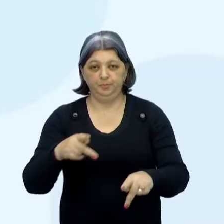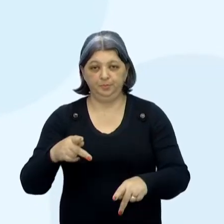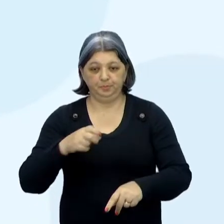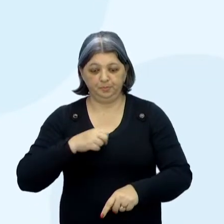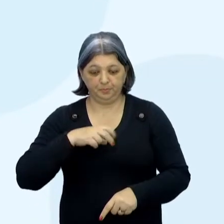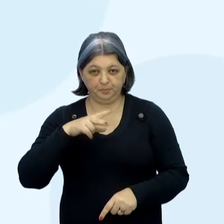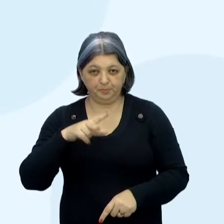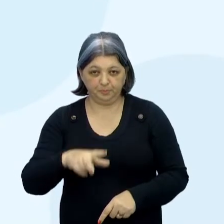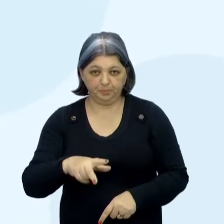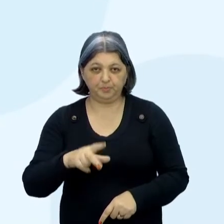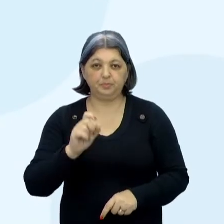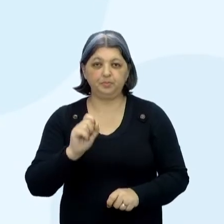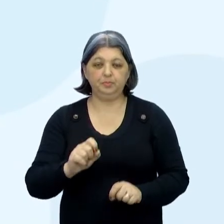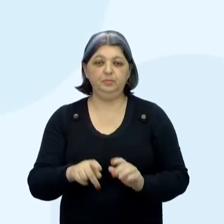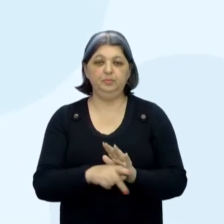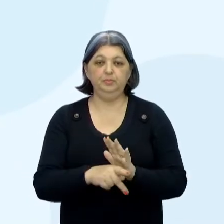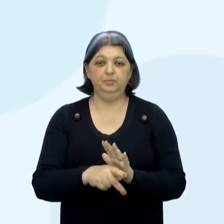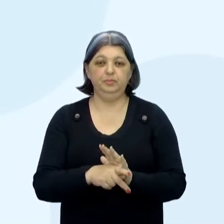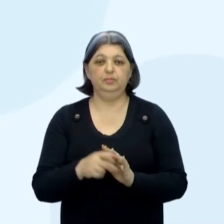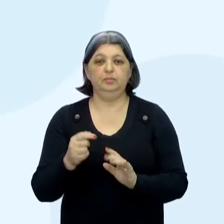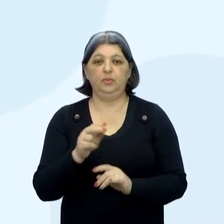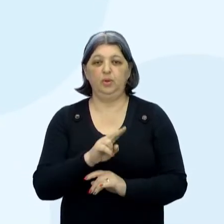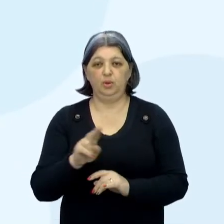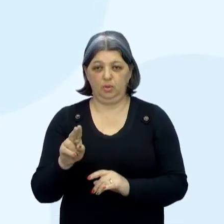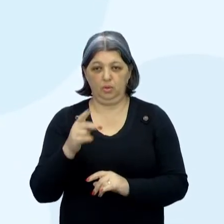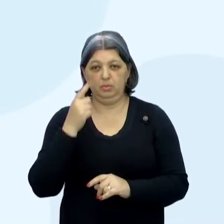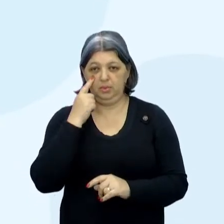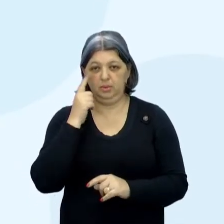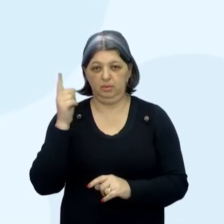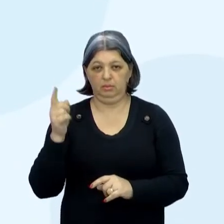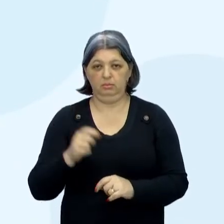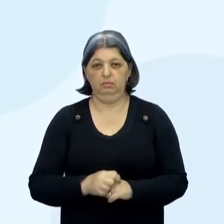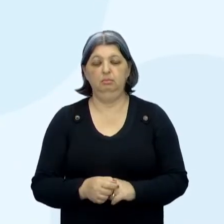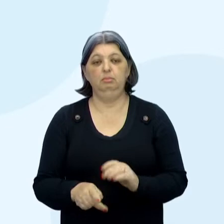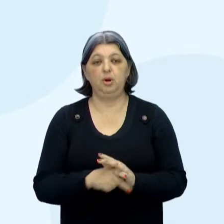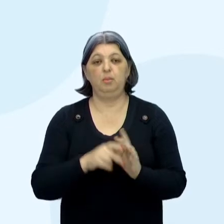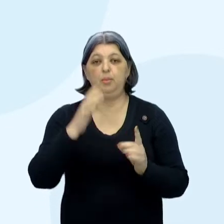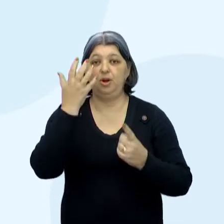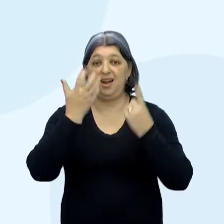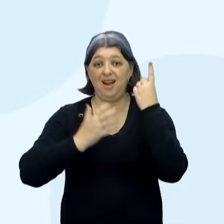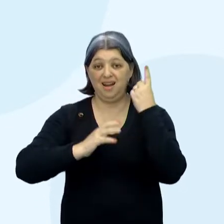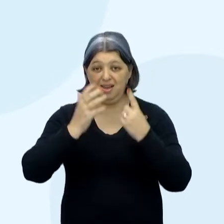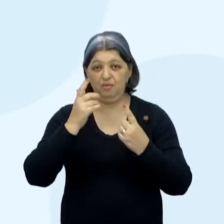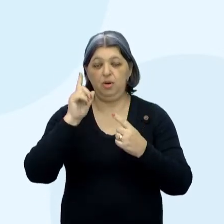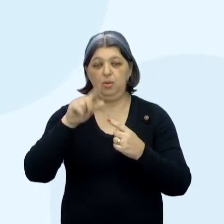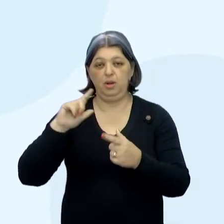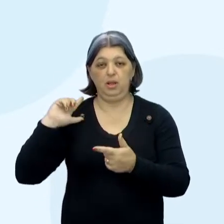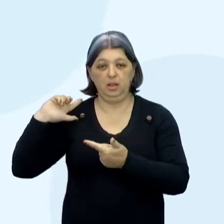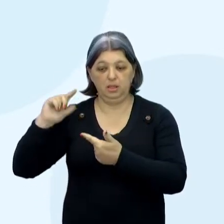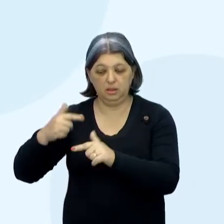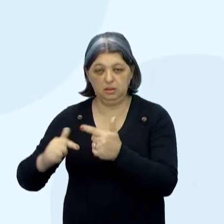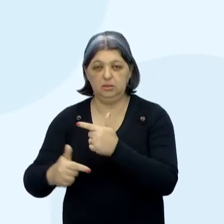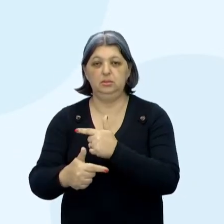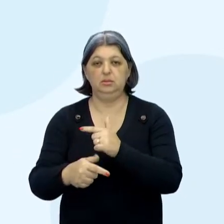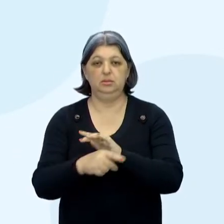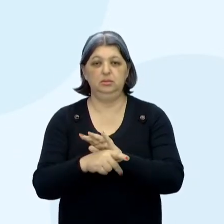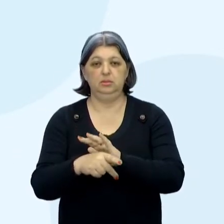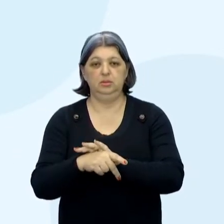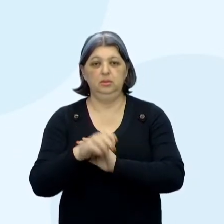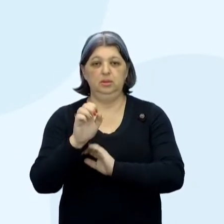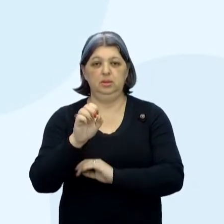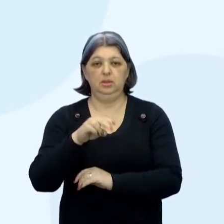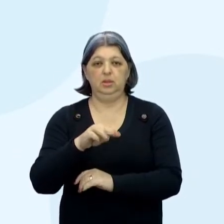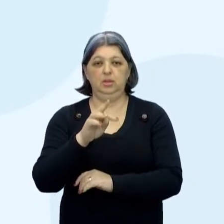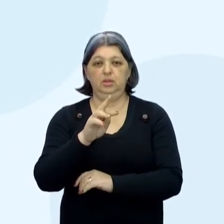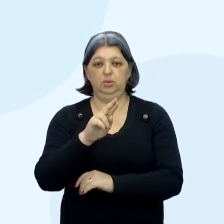chamado de entrudo. Então vocês estão vendo ali, o carnaval é uma herança do entrudo.